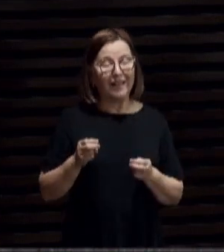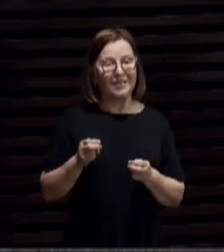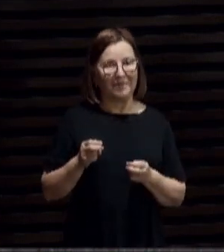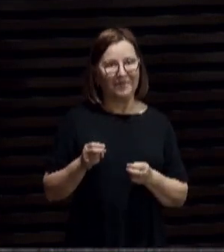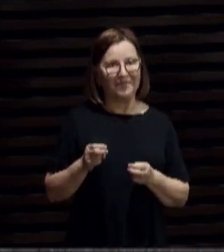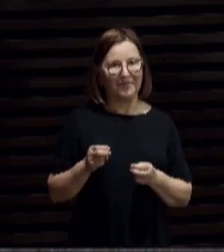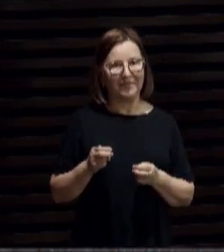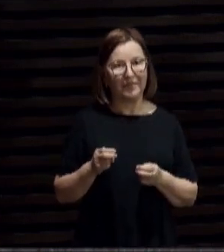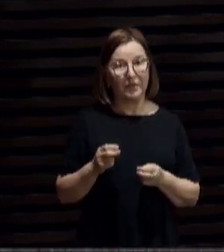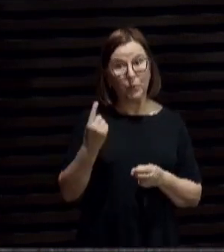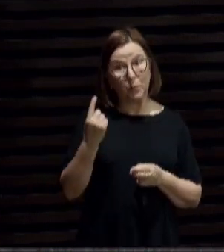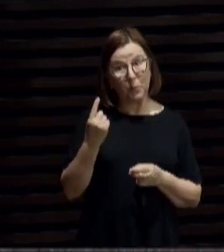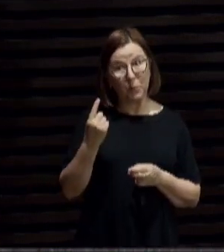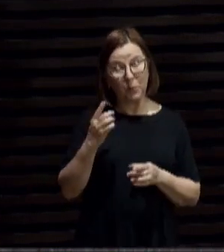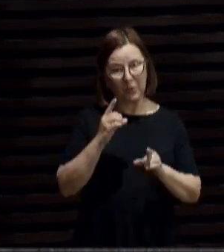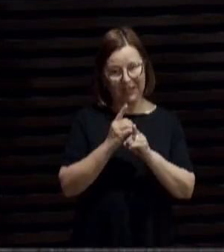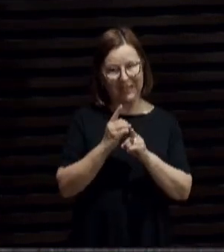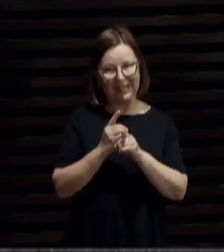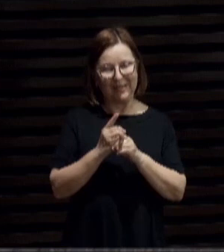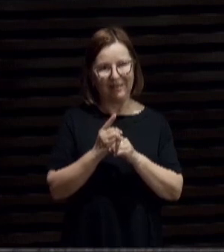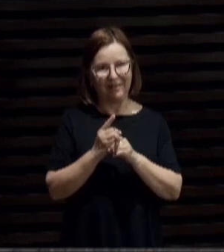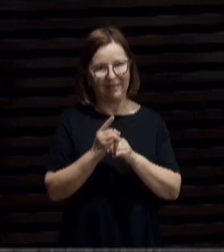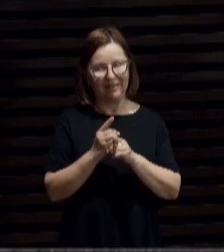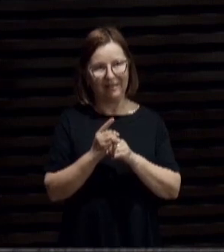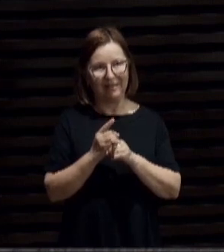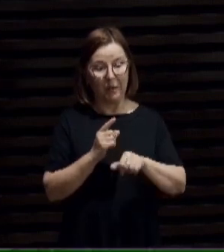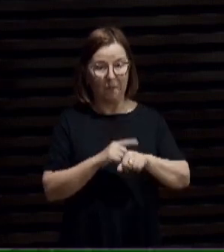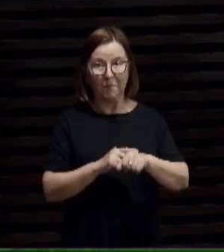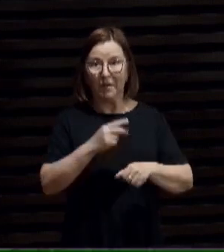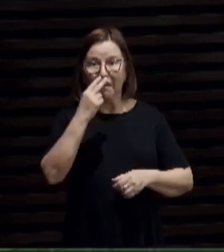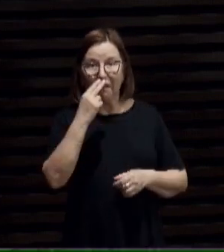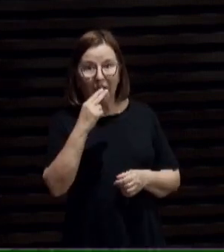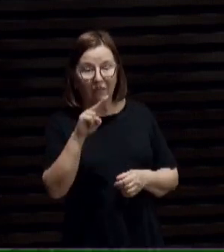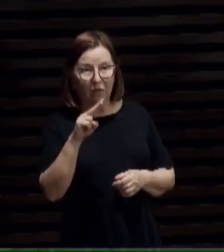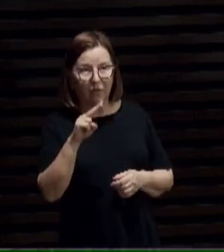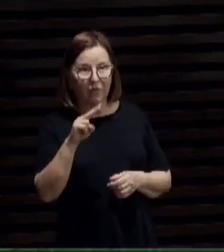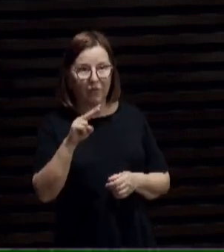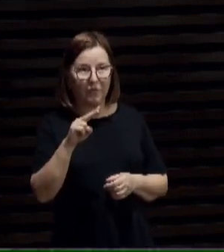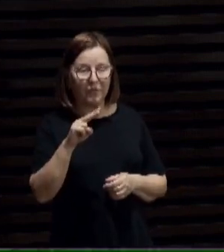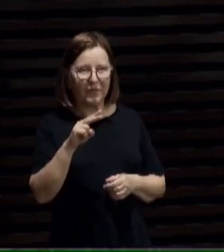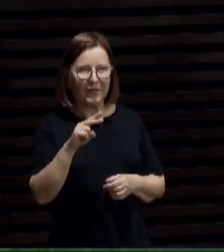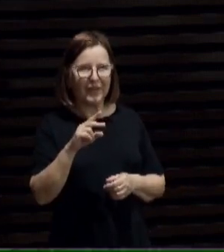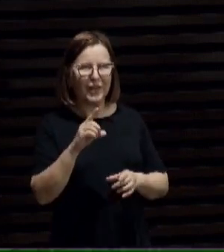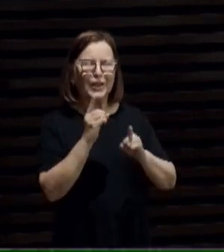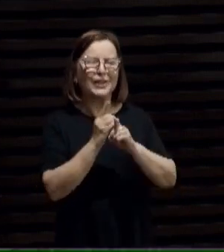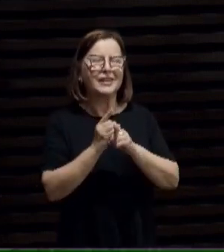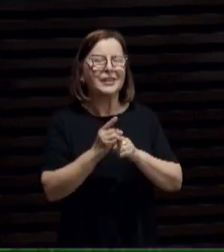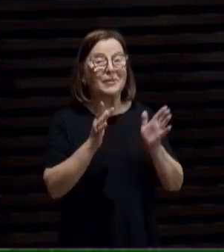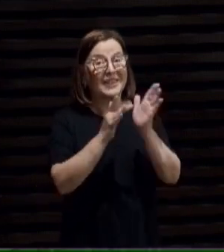por um discípulo. Quando ele viu isto, o que diz? Aquele discípulo a quem Jesus